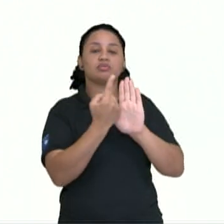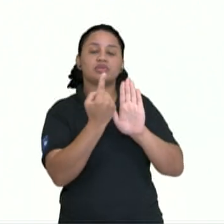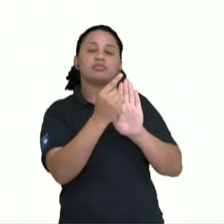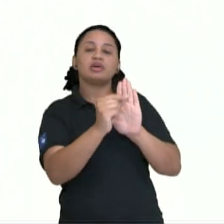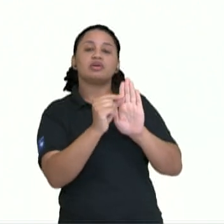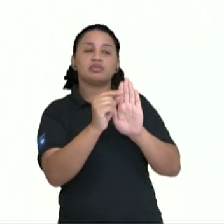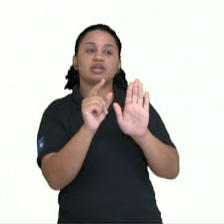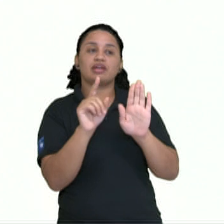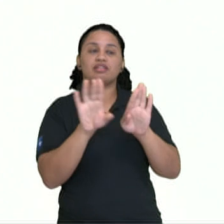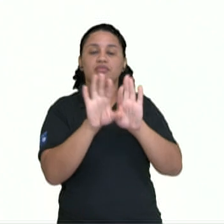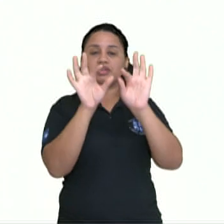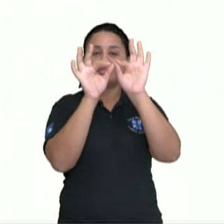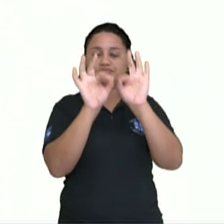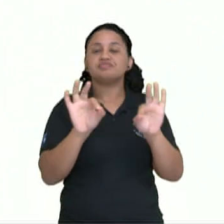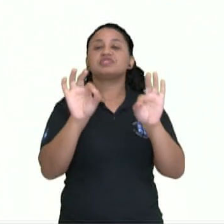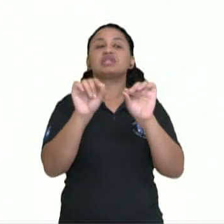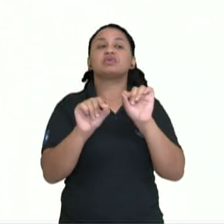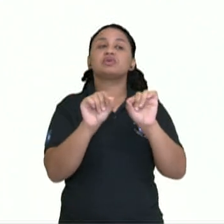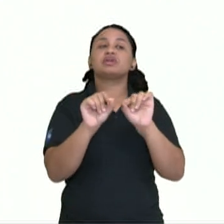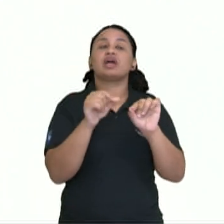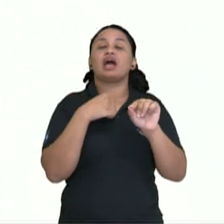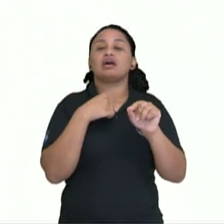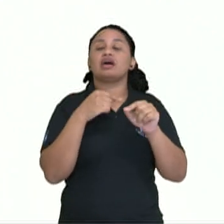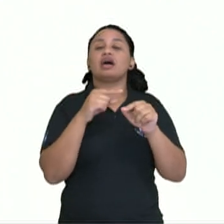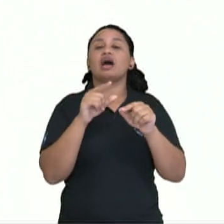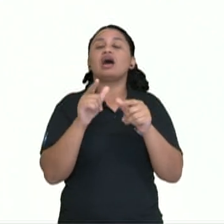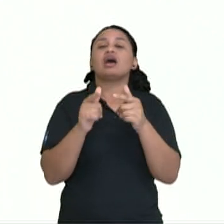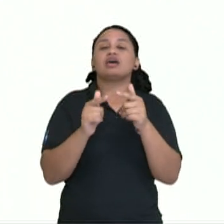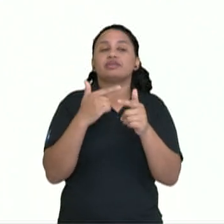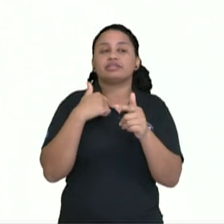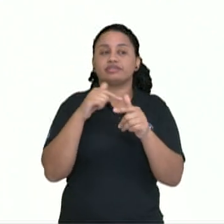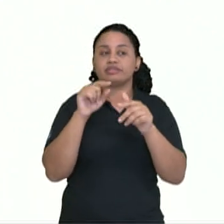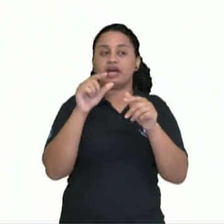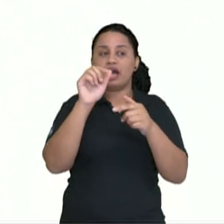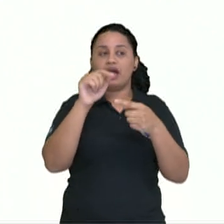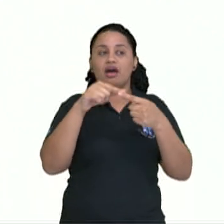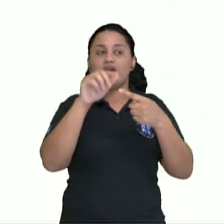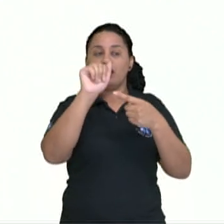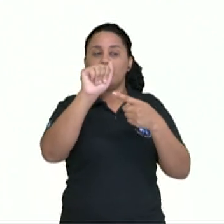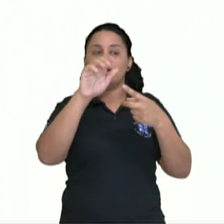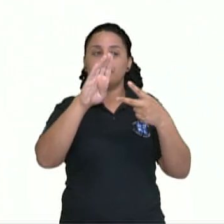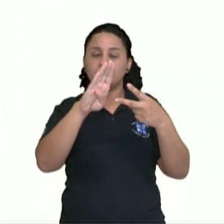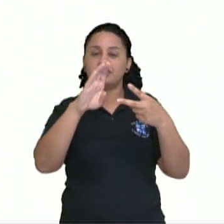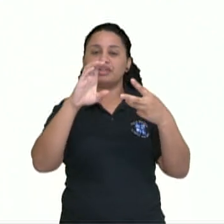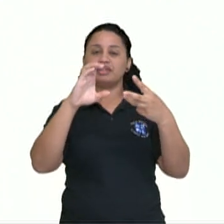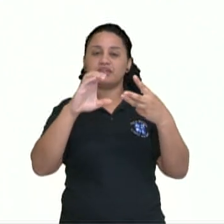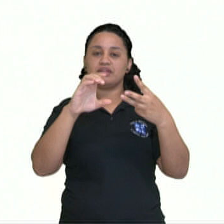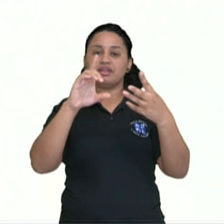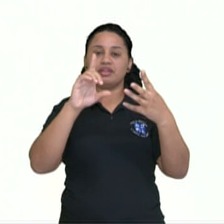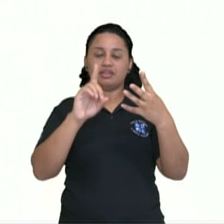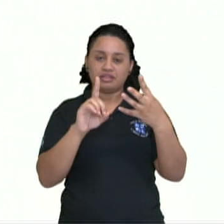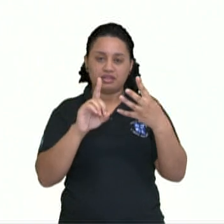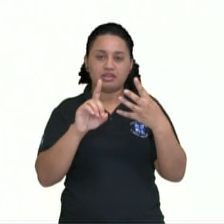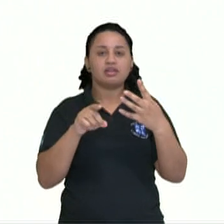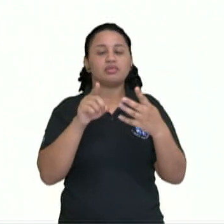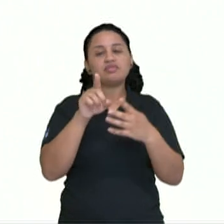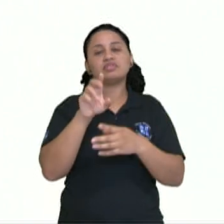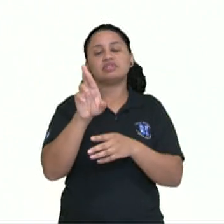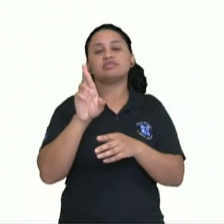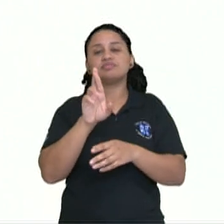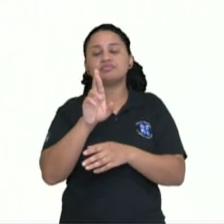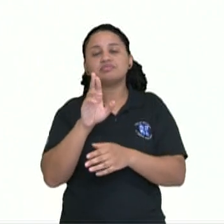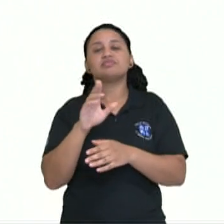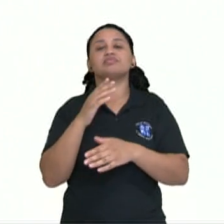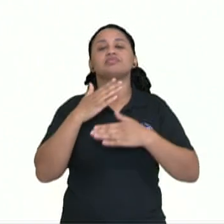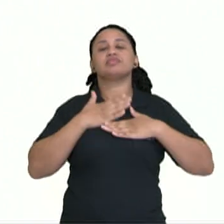e simplificar, se possível, as seguintes expressões. Então, letra A, B, C e D, para vocês fazerem